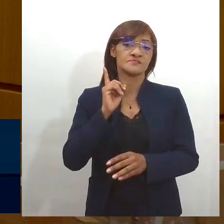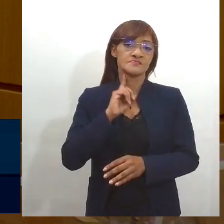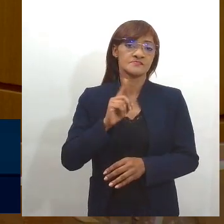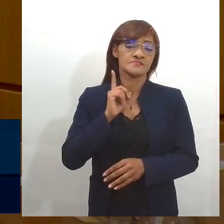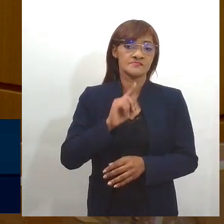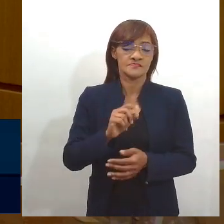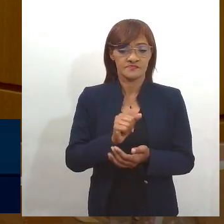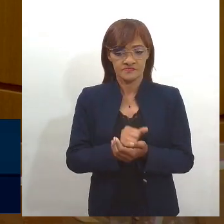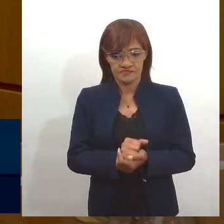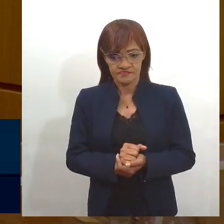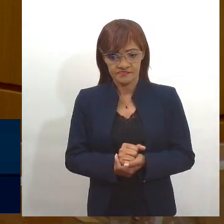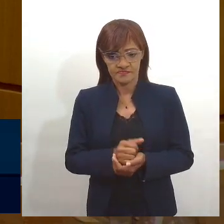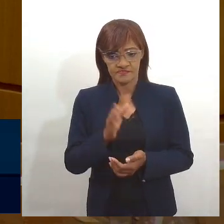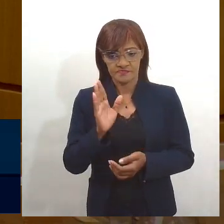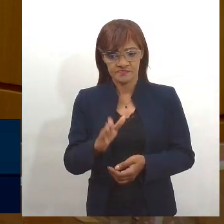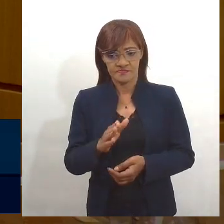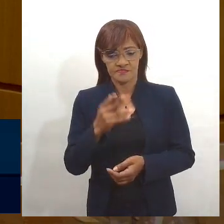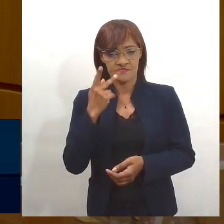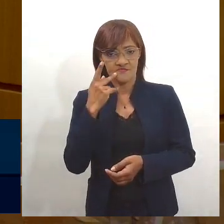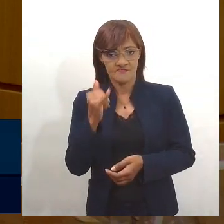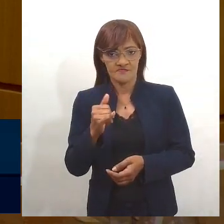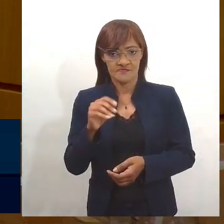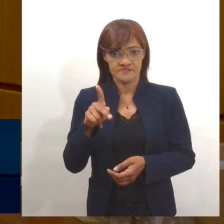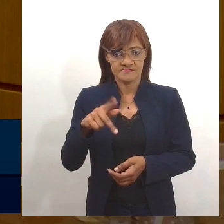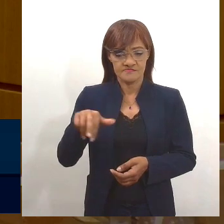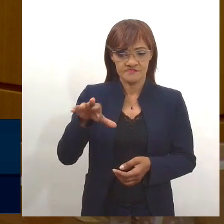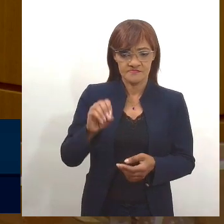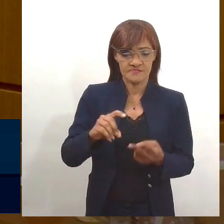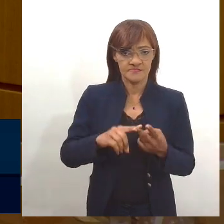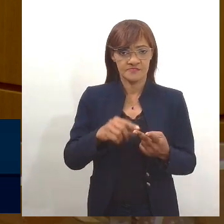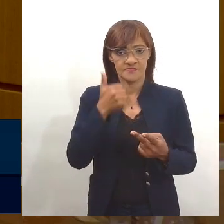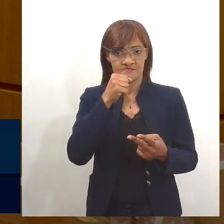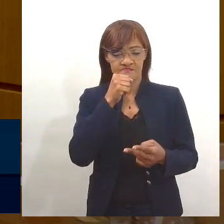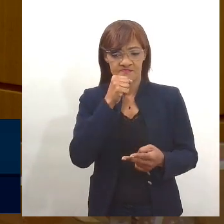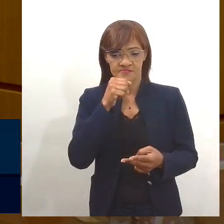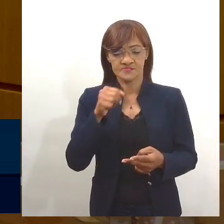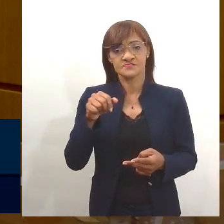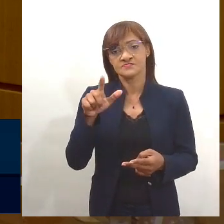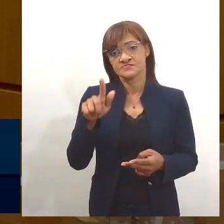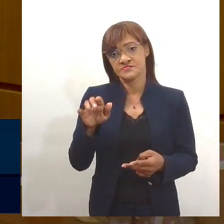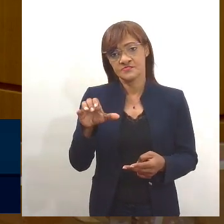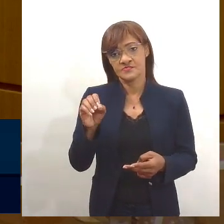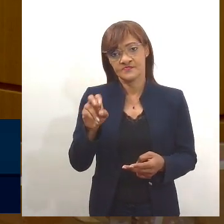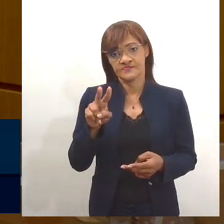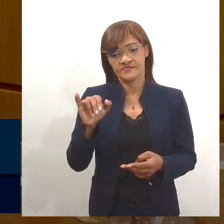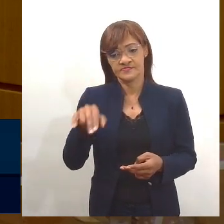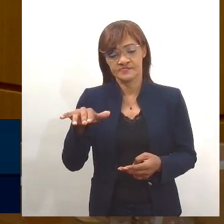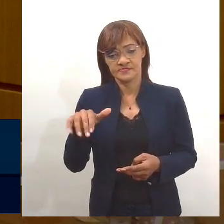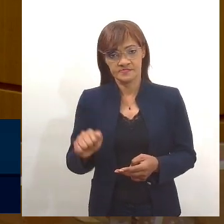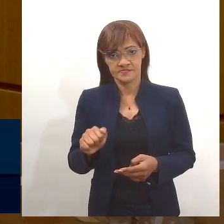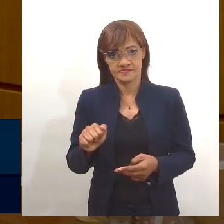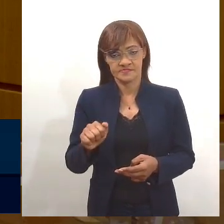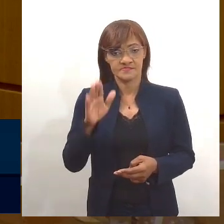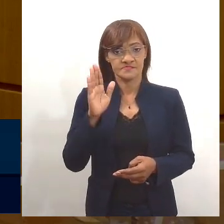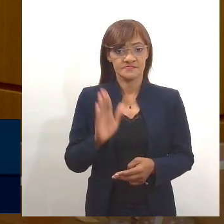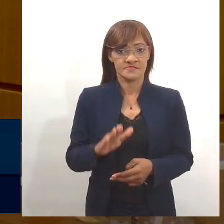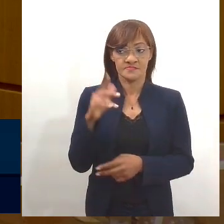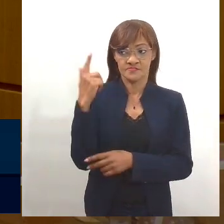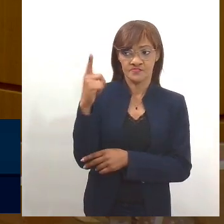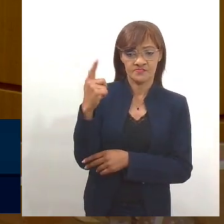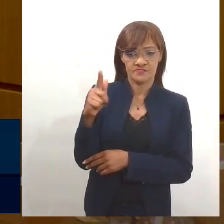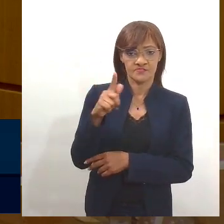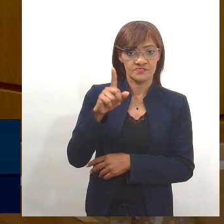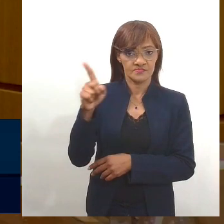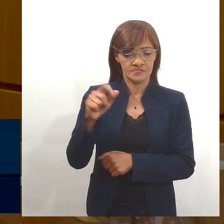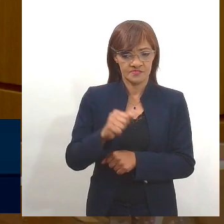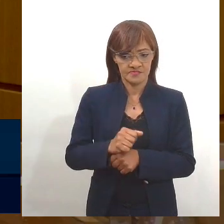dona Jovina, que emigraram da cidade natal para Anápolis, em Goiás. Lá, o nosso homenageado concluiu